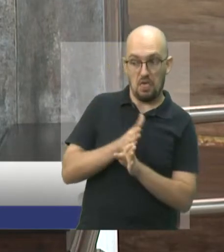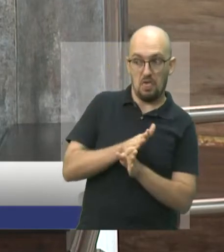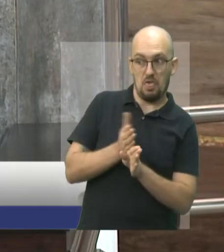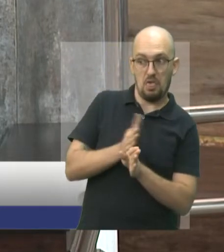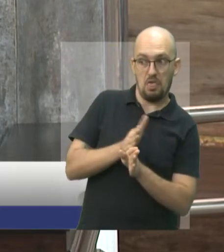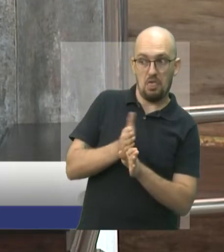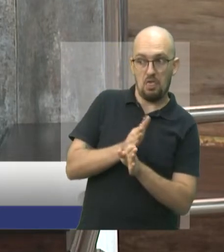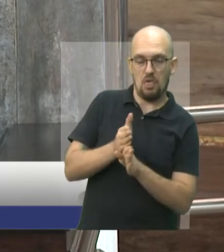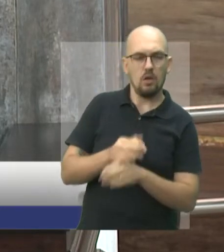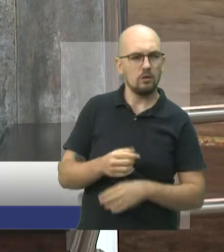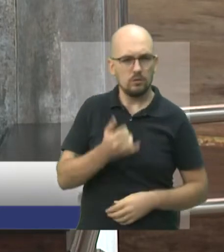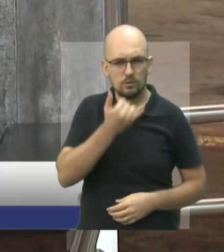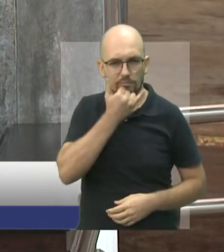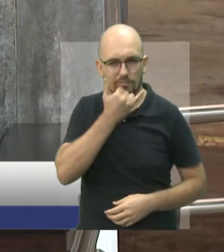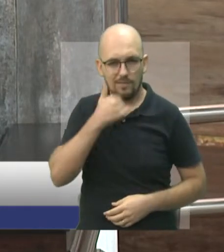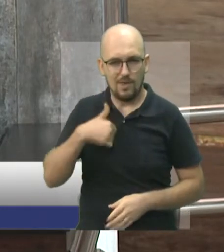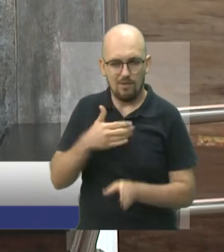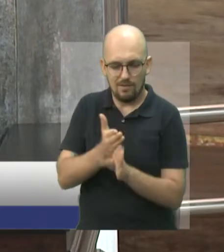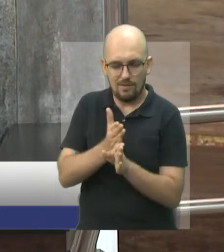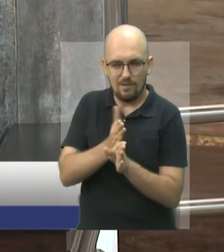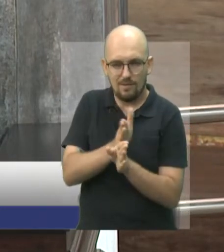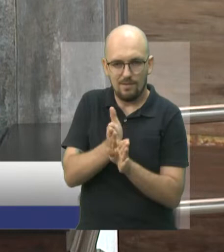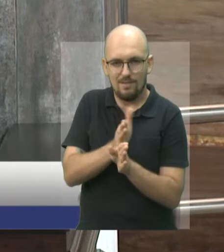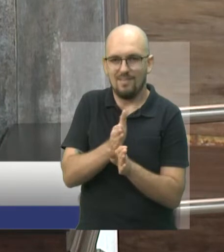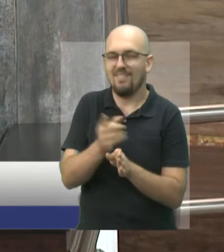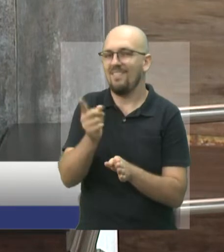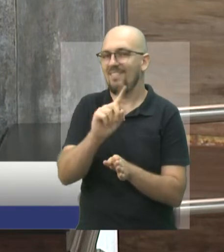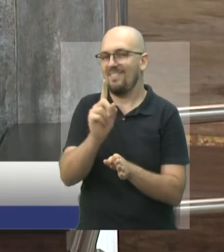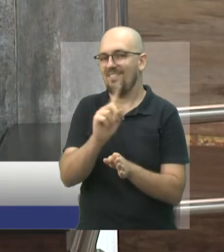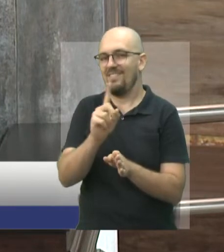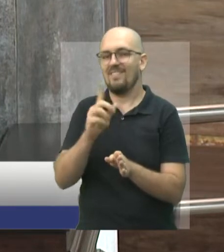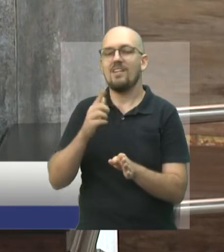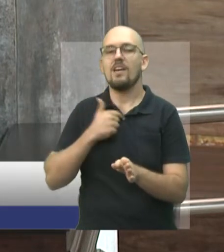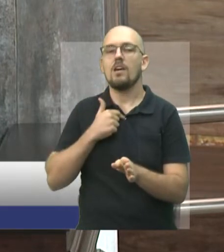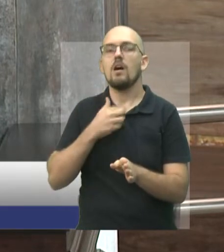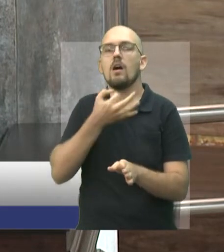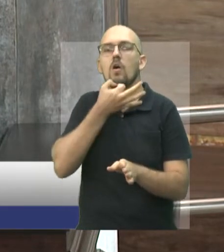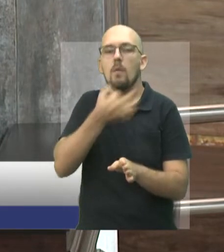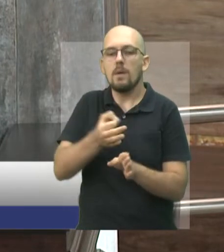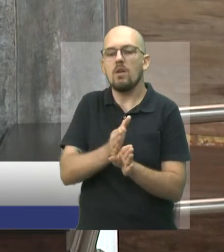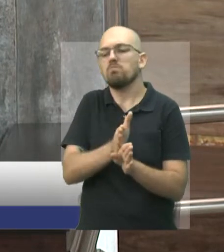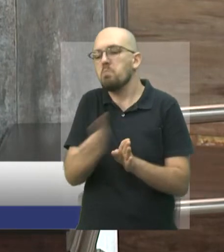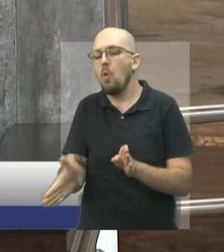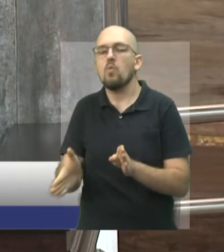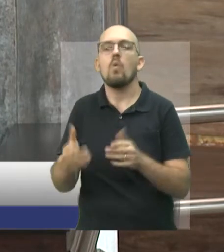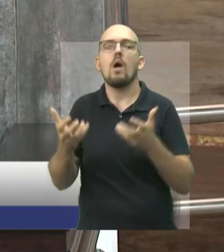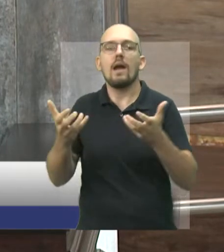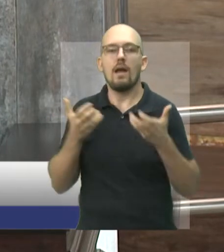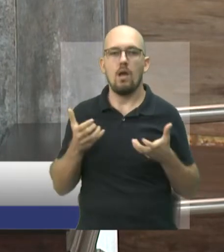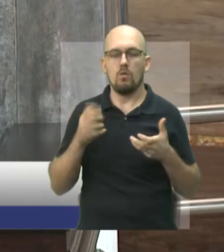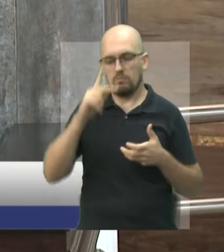muro. Eu tenho a minha opinião própria, voto para quem eu quero e do jeito que eu quero.